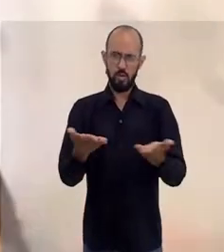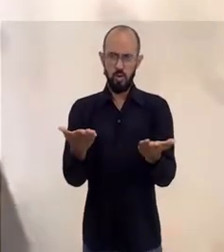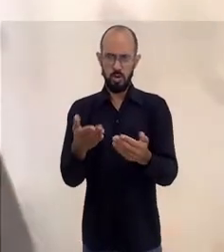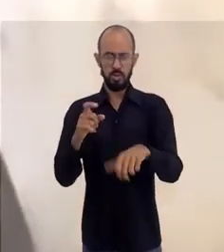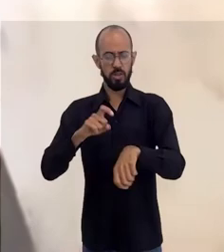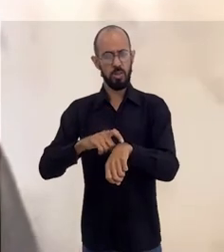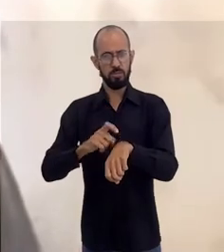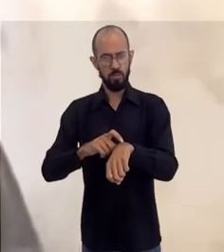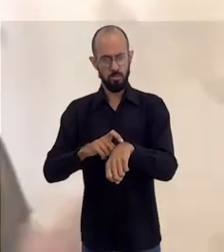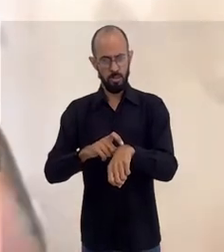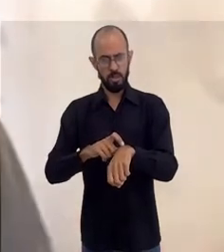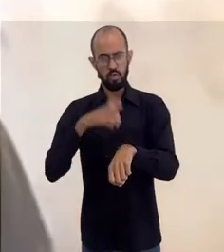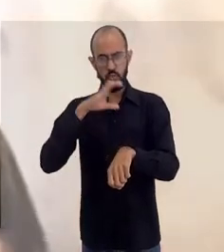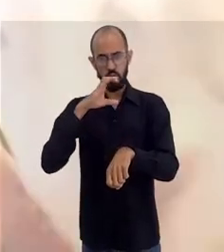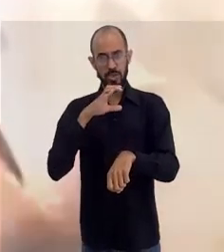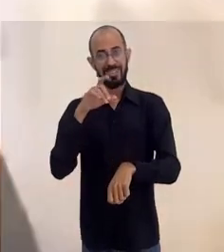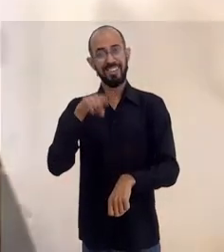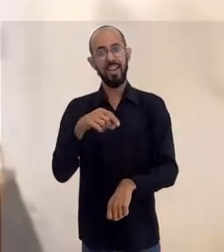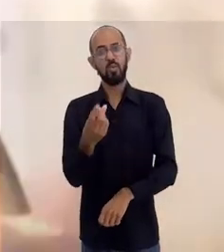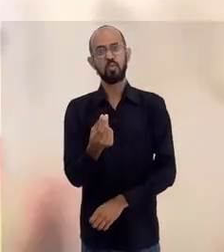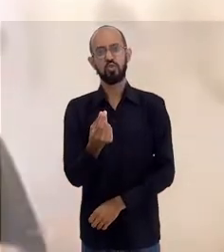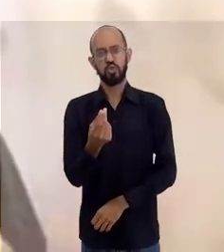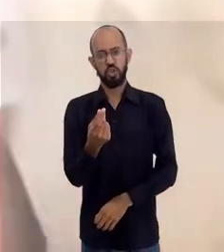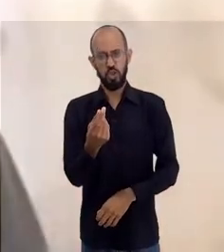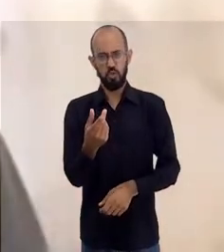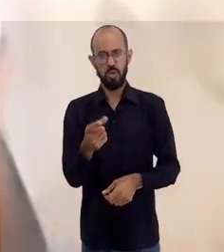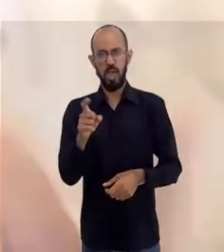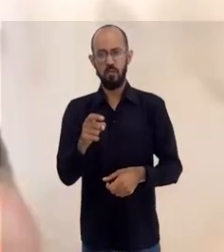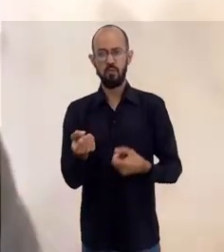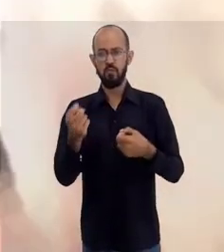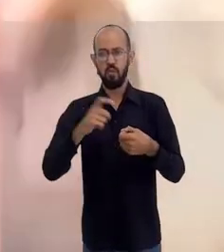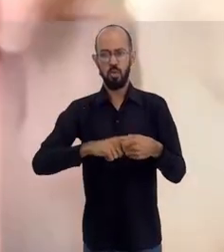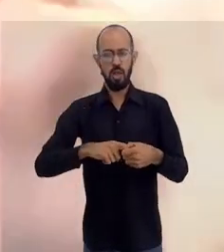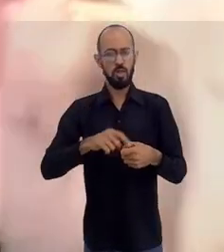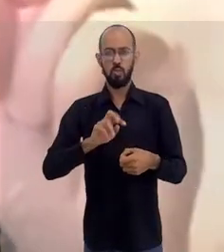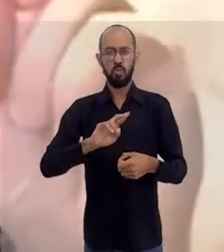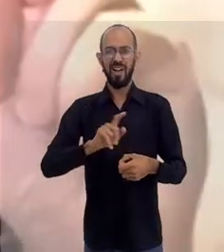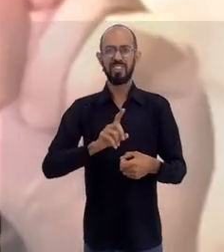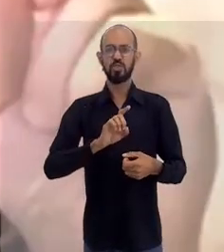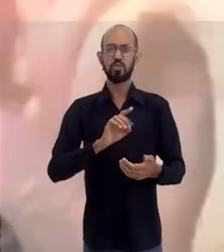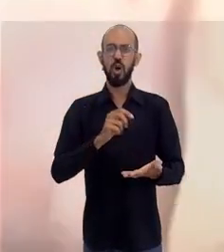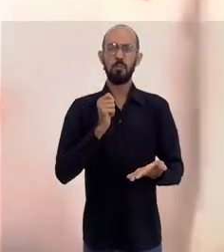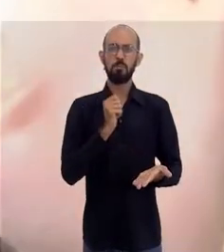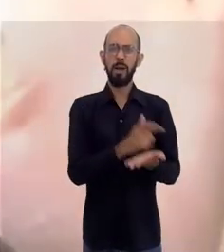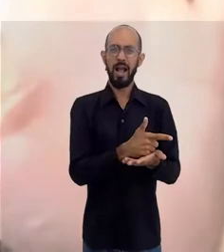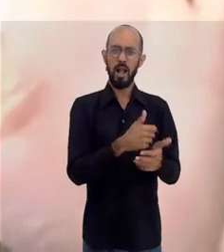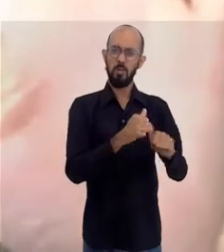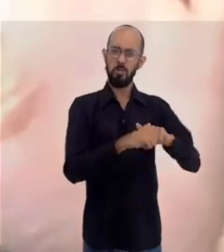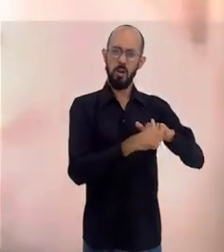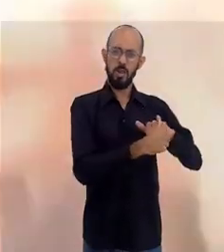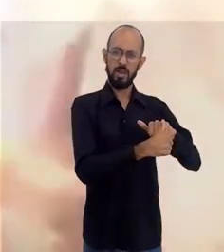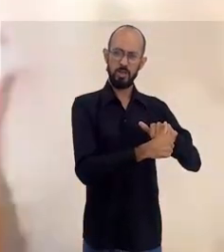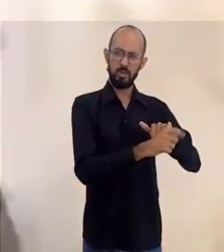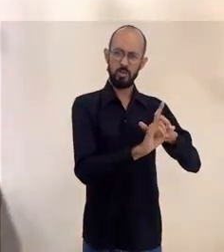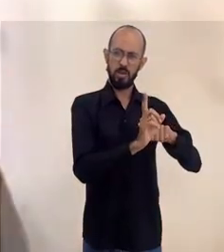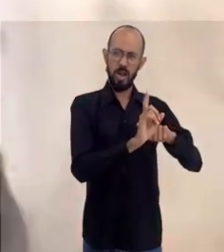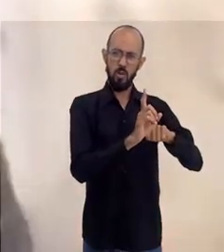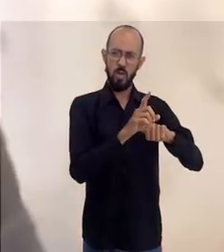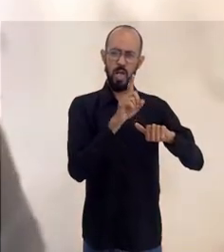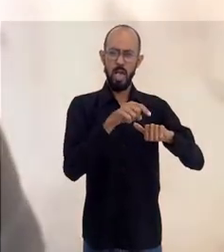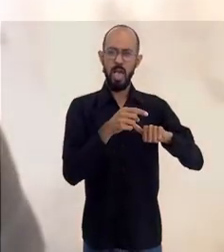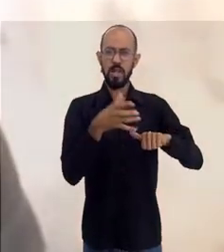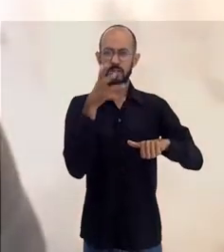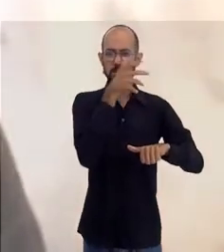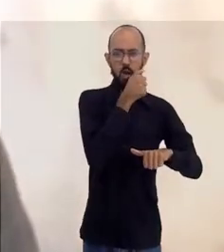está no momento de mais urgência que é o dinheiro que a recuperar quer tirar não é só pagar a conta para quem tá lá esperando né é